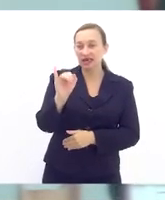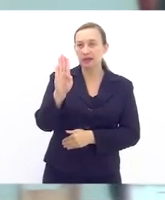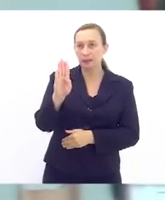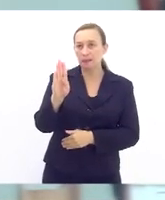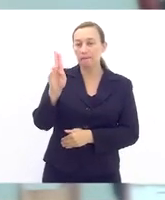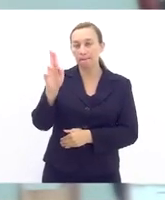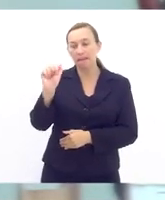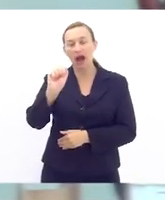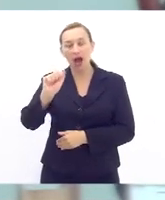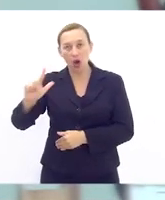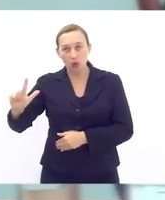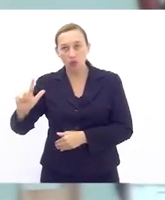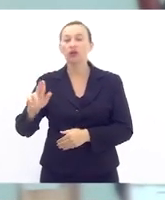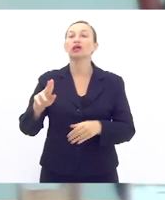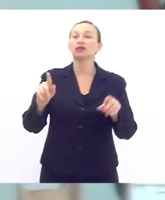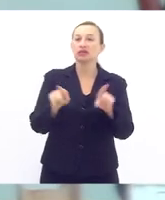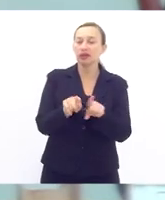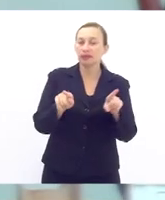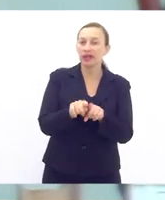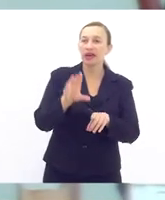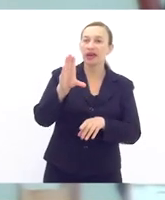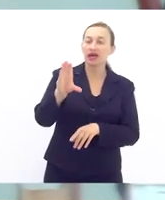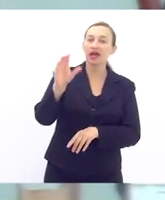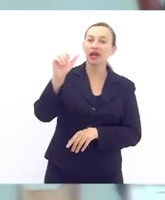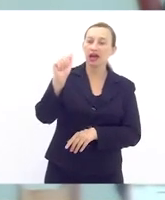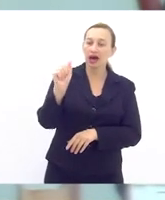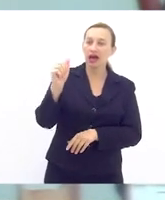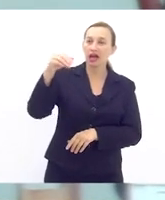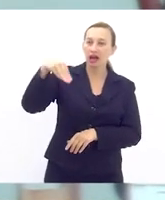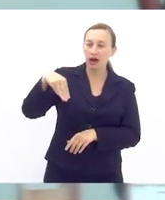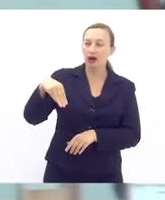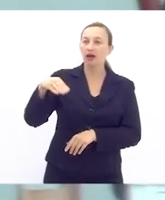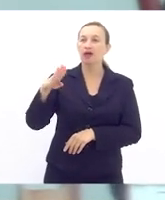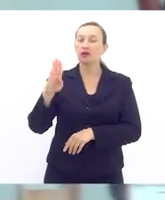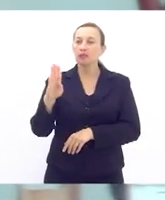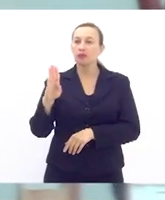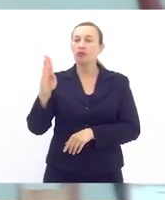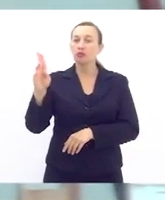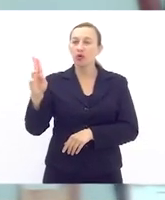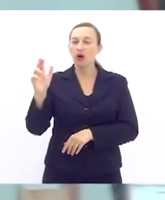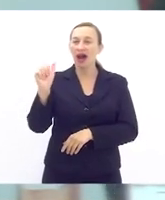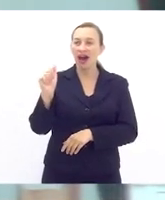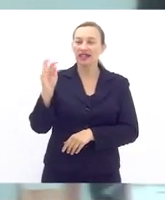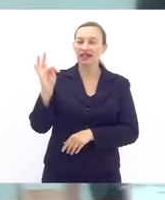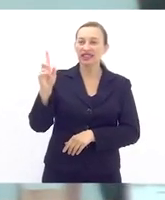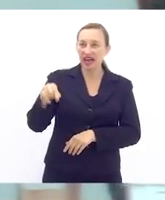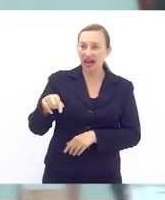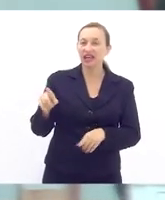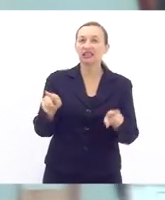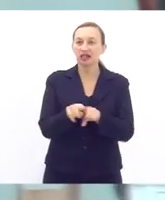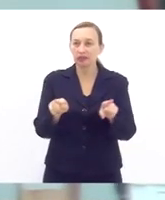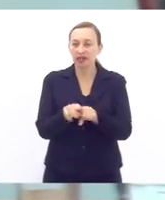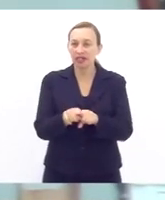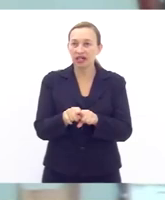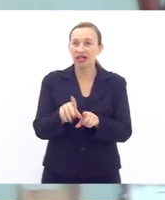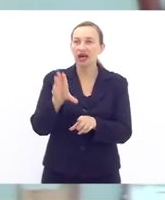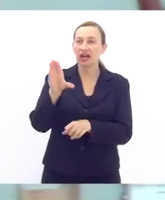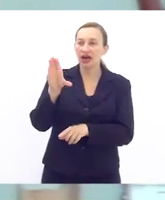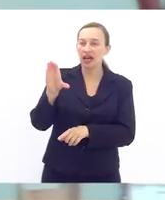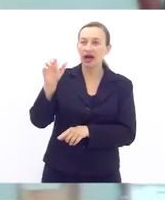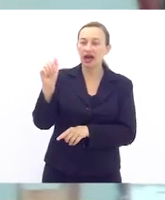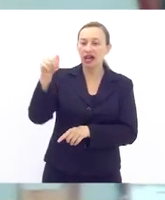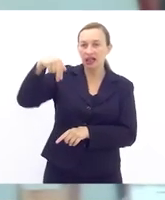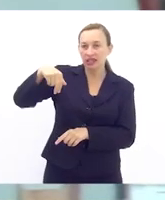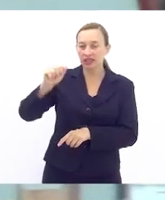camboataque a veia que liga as duas As duas Lagoas e o canal da Via plan o pessoal chama de canal de Itaipu mas é executado pela empresa